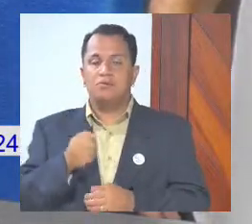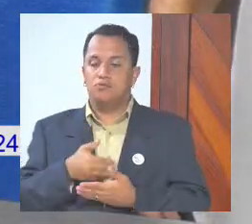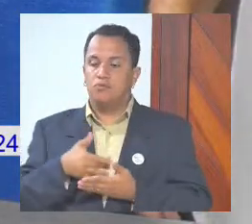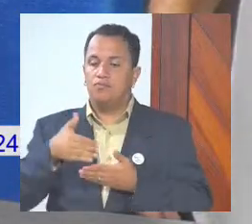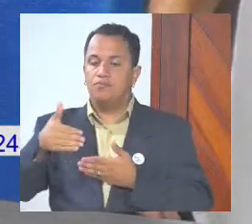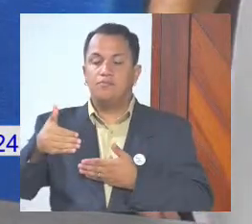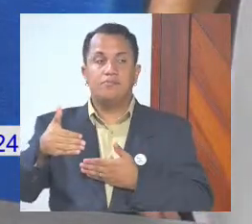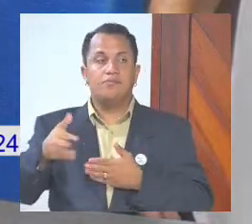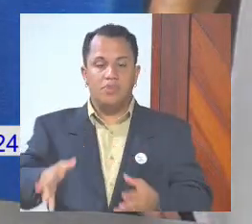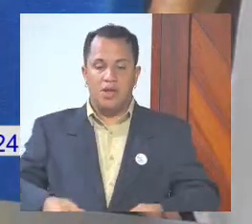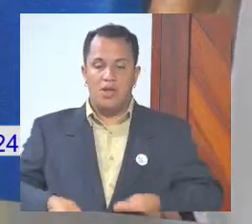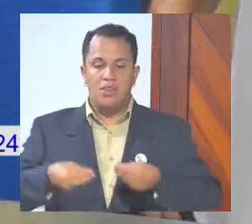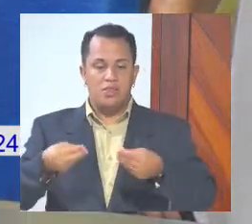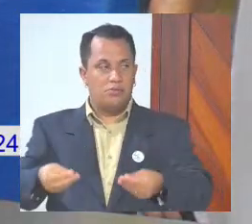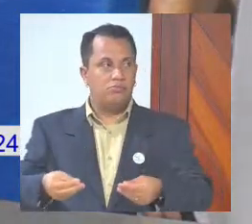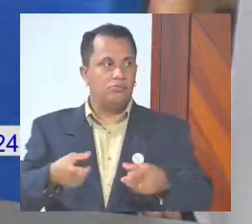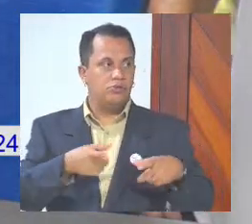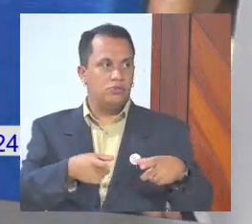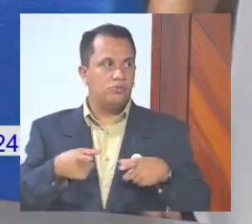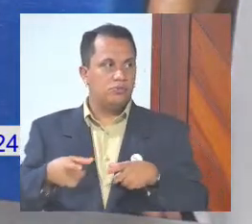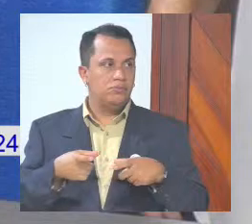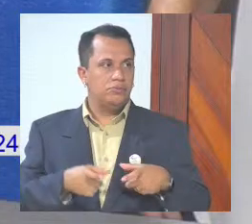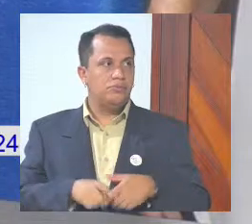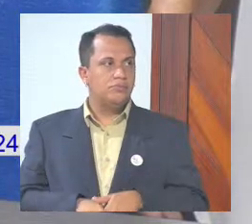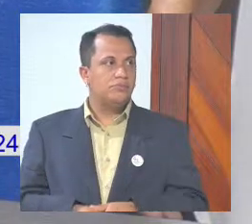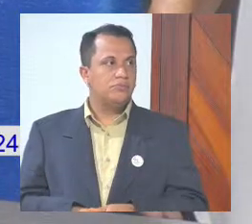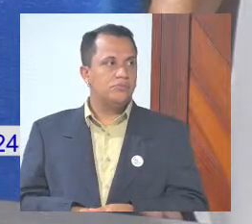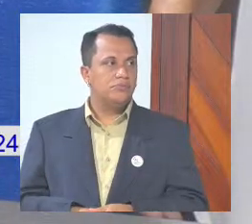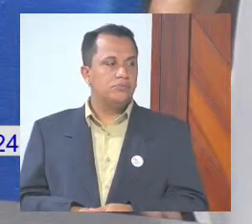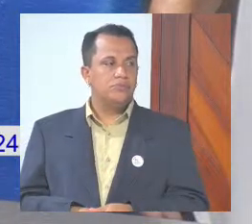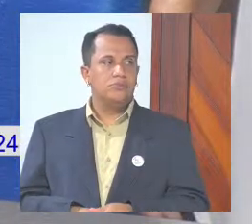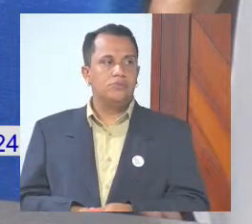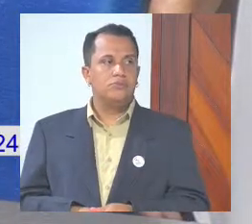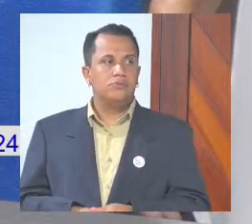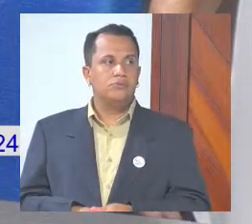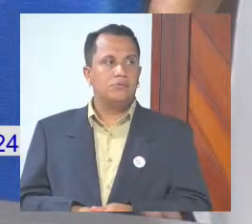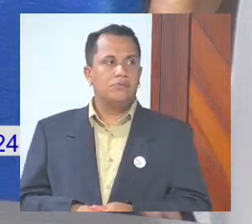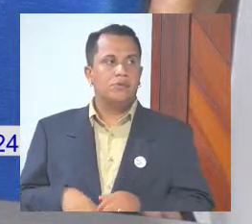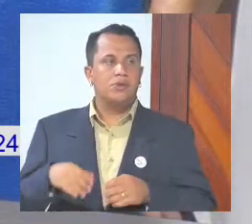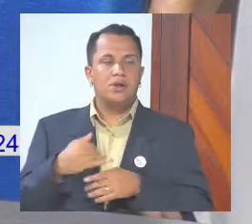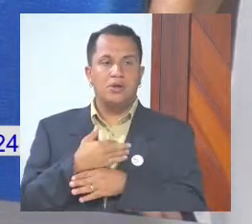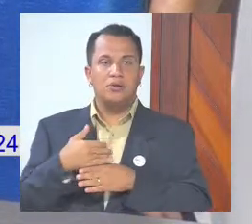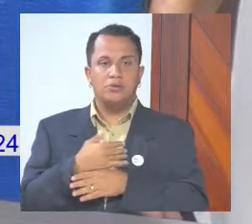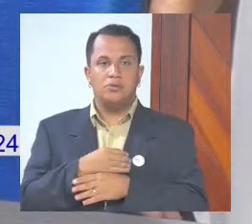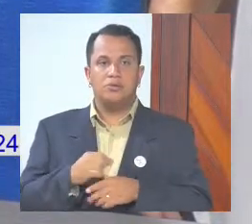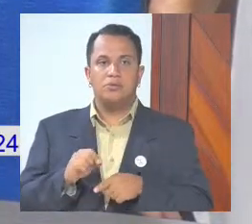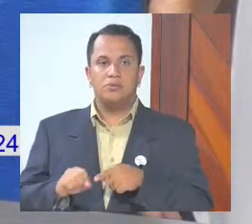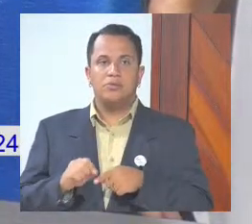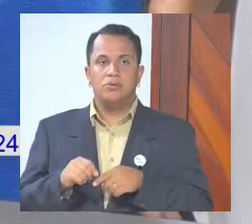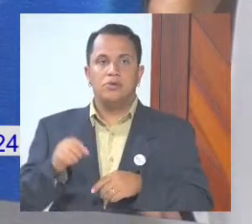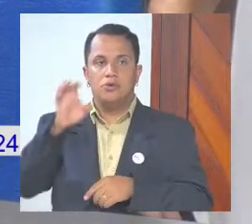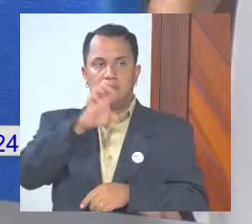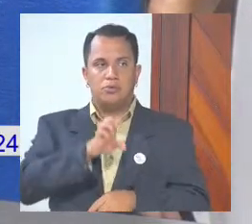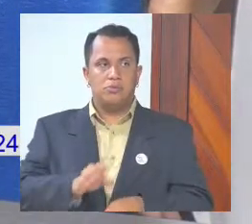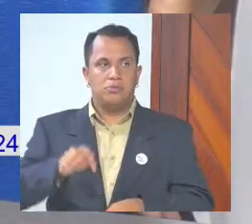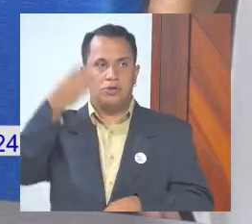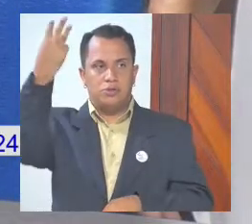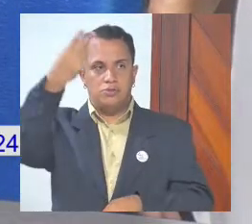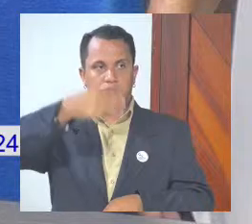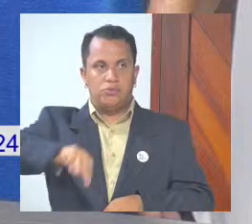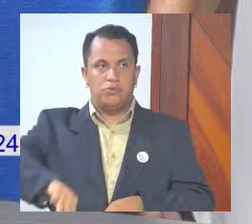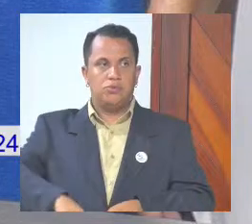proceder à doação de imóvel da municipalidade para a Defensoria Pública do Estado do